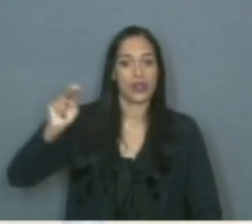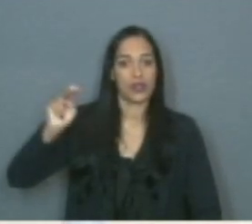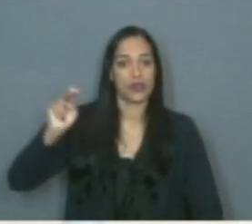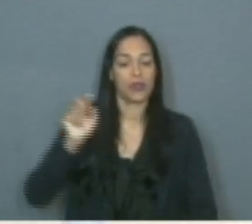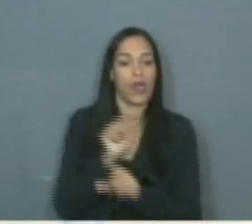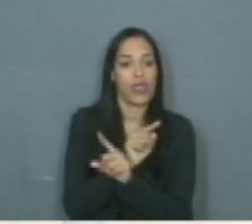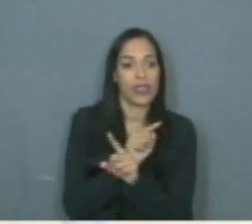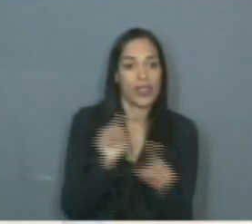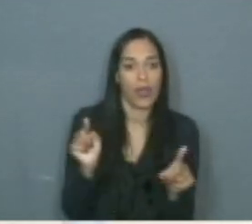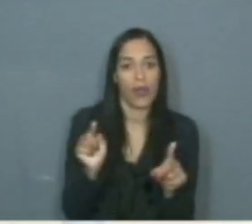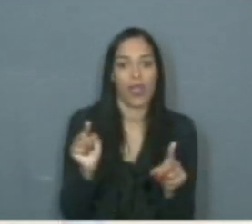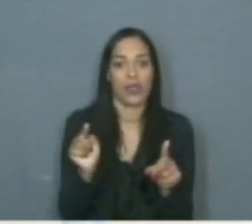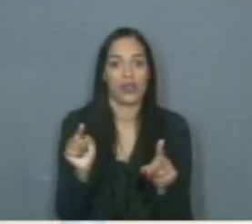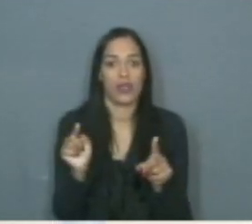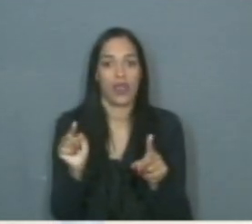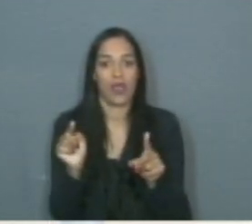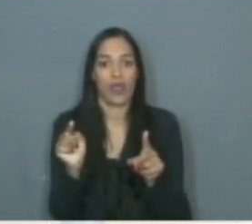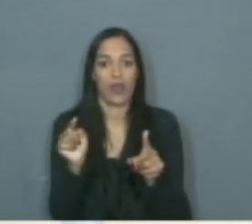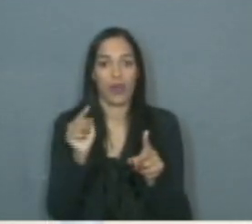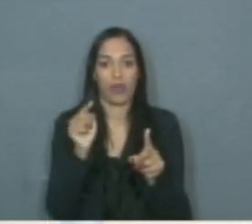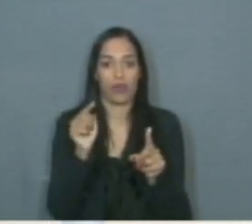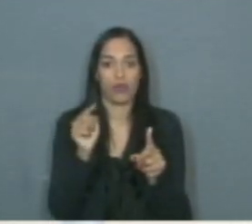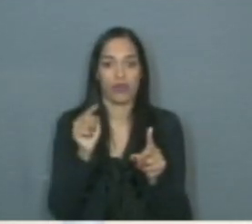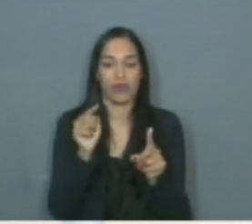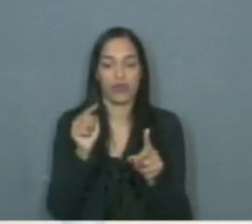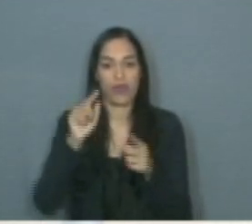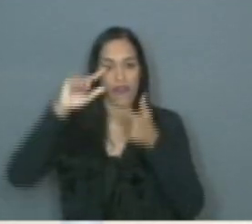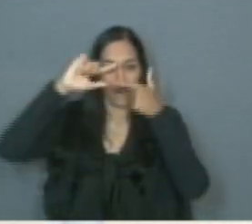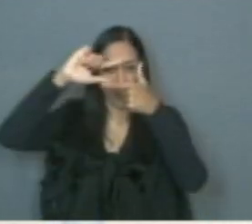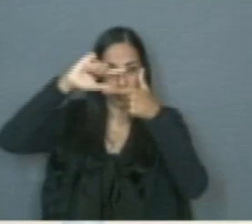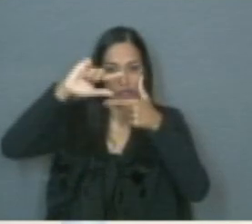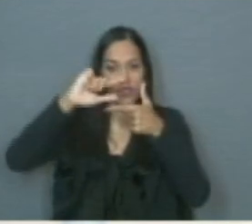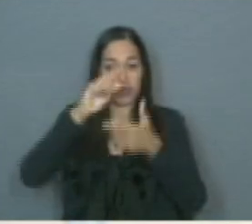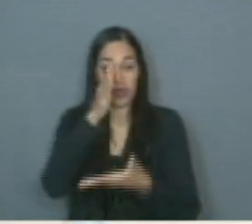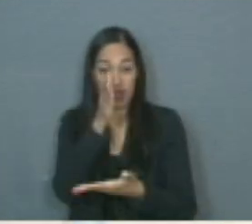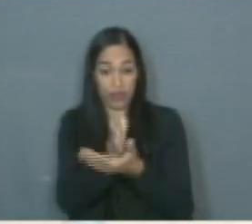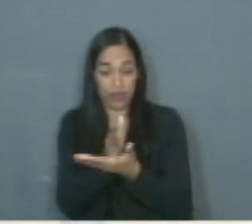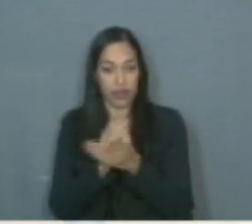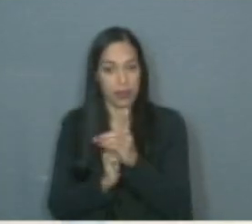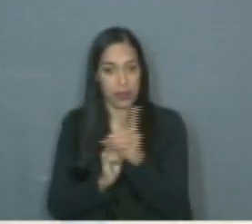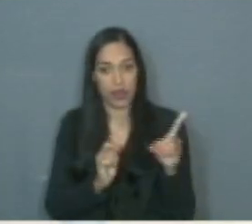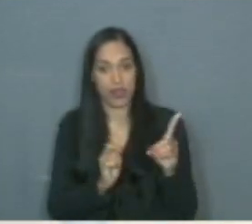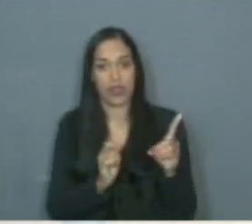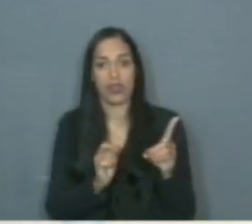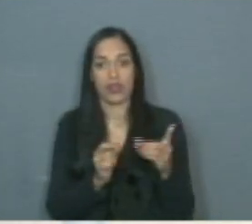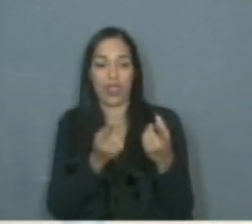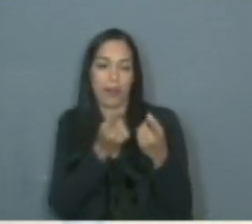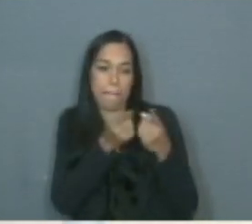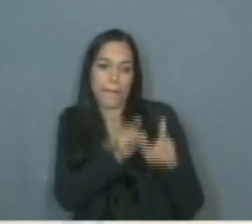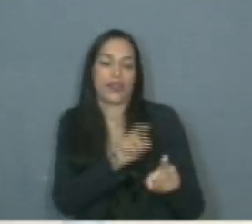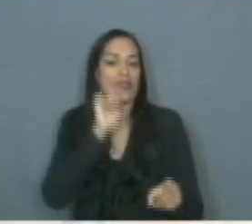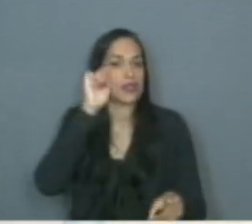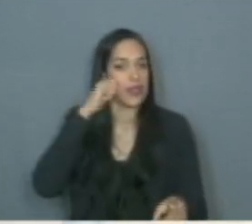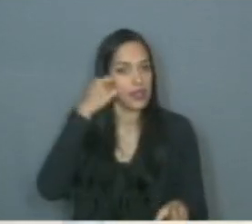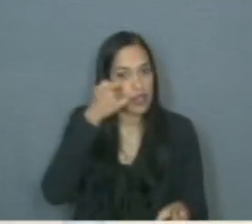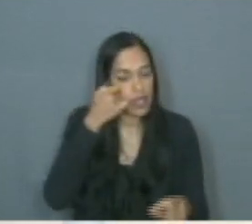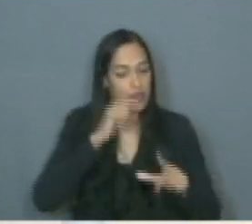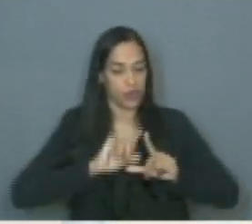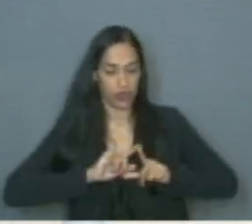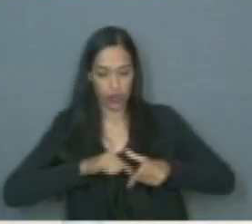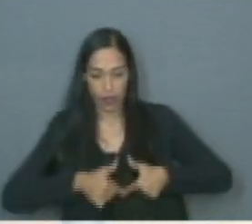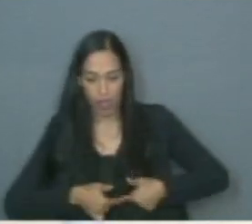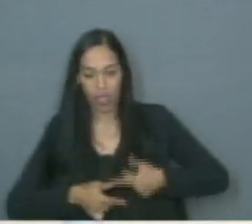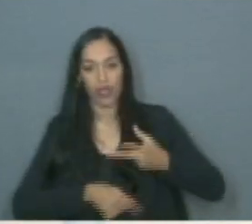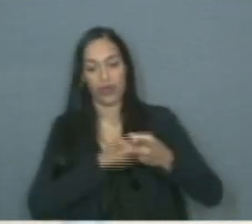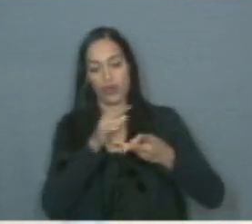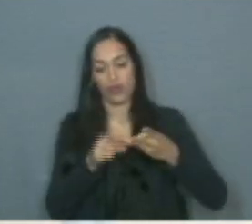era o que ele de fato era, um regime fascista de extrema-direita que perseguia negros, que perseguia judeus, que